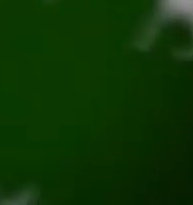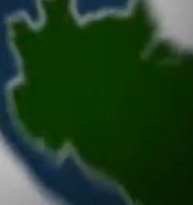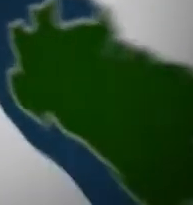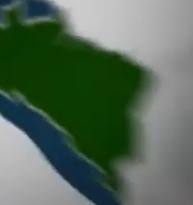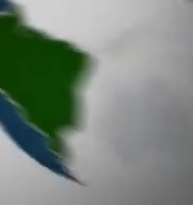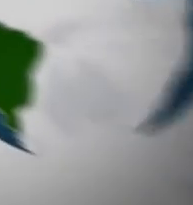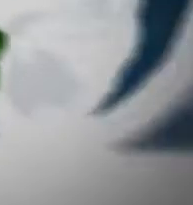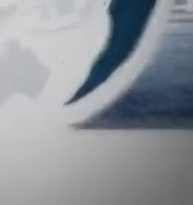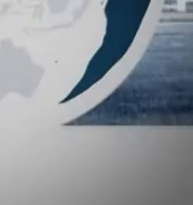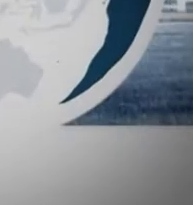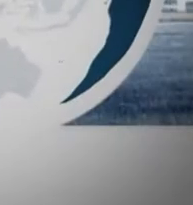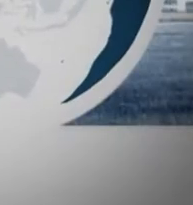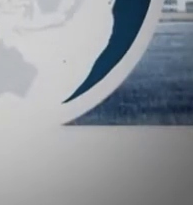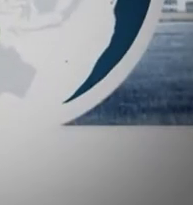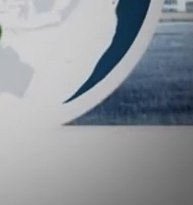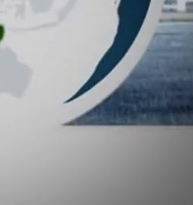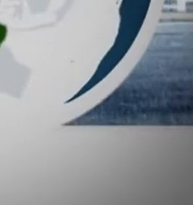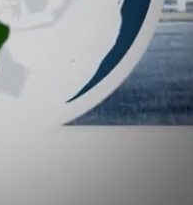o